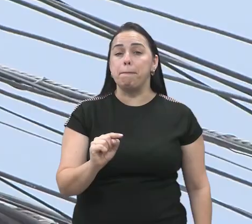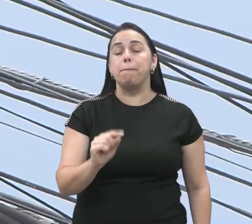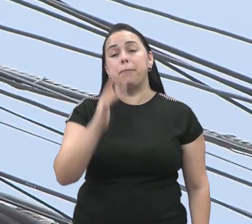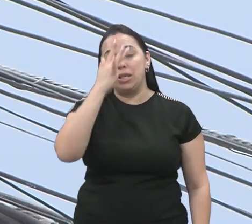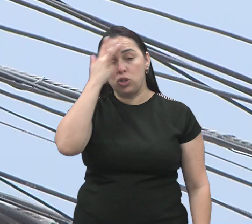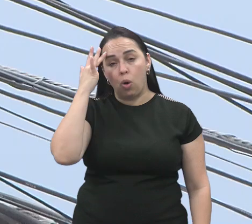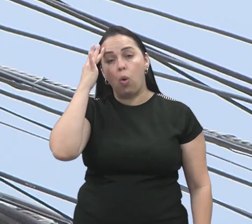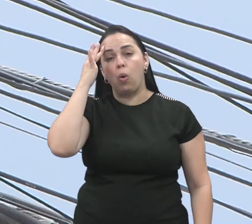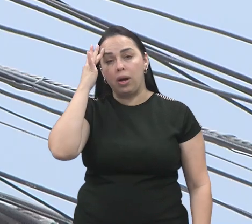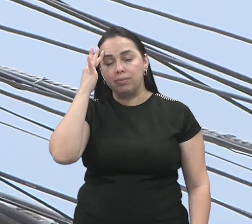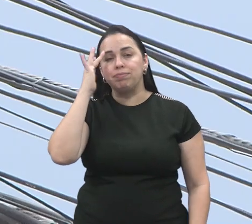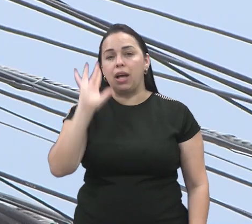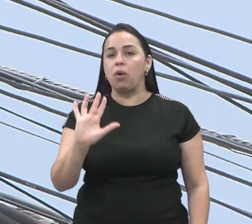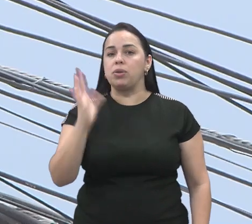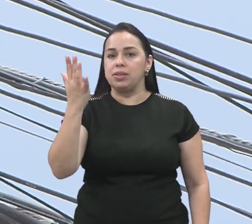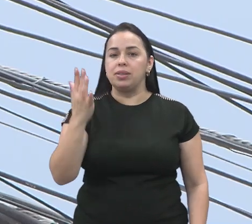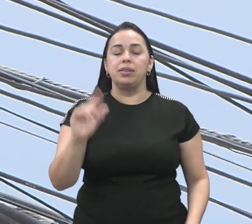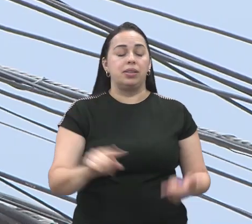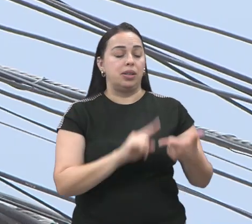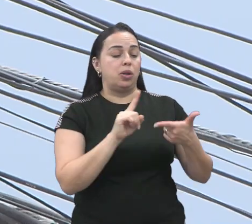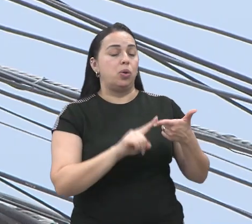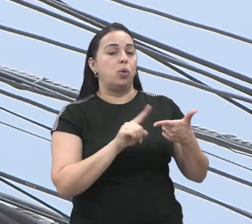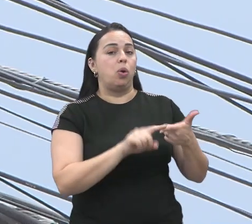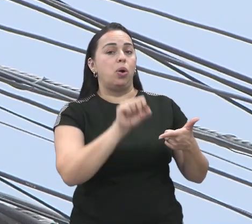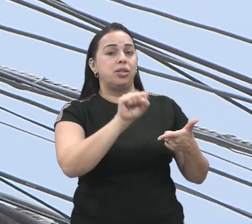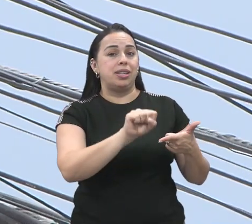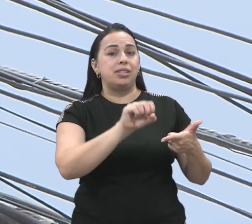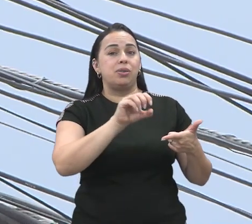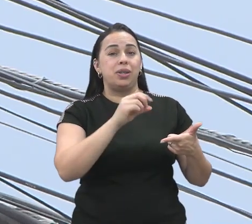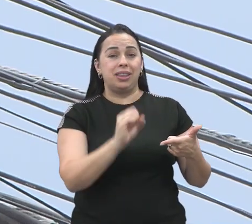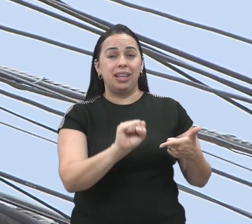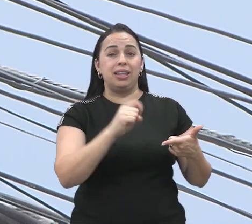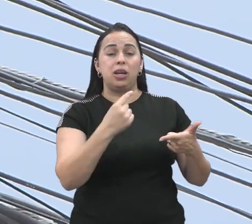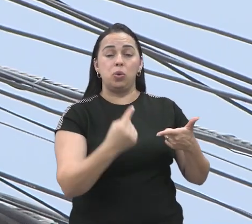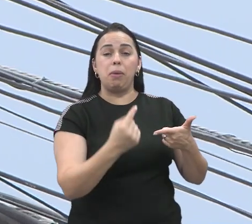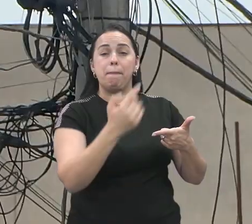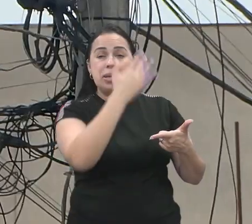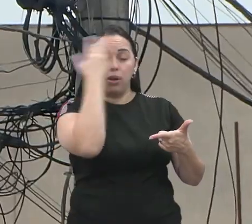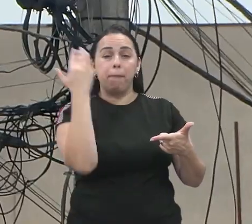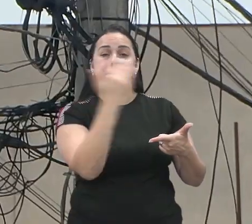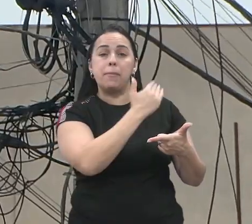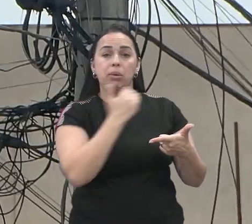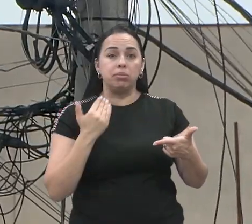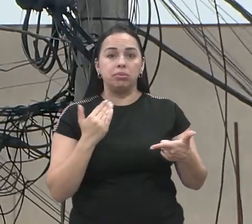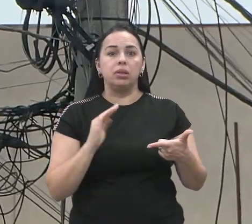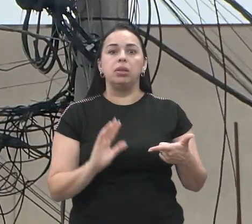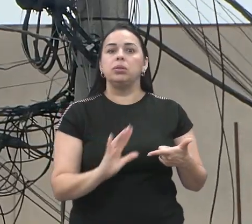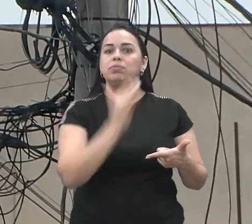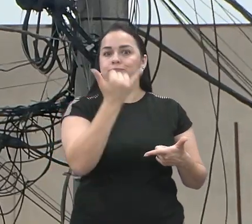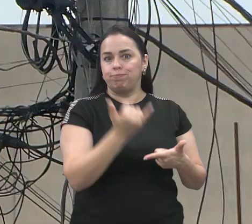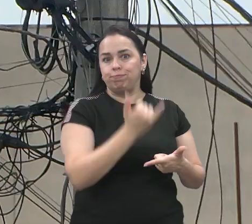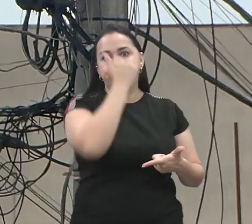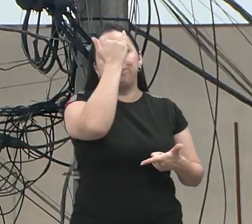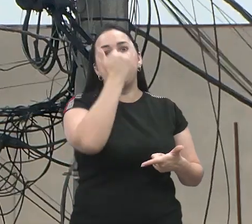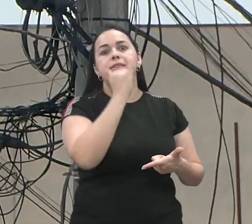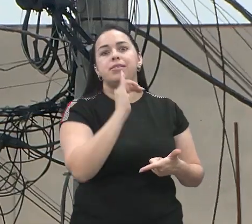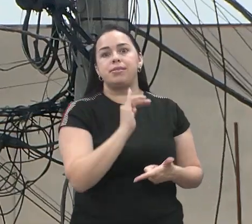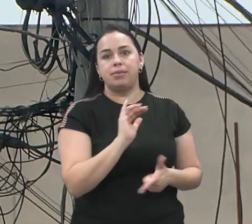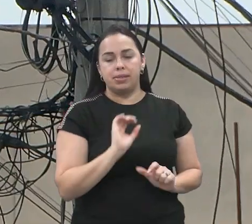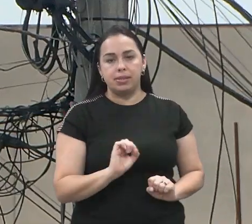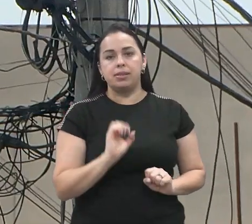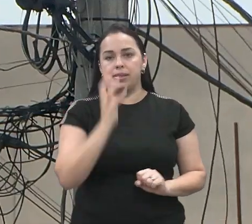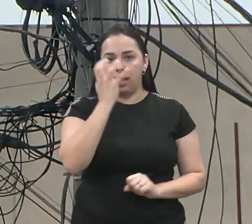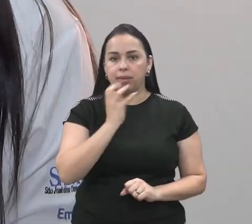ocorrências envolvendo eletricidade no país e 881 mortes. Esses acidentes podem ter